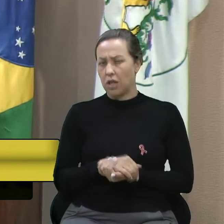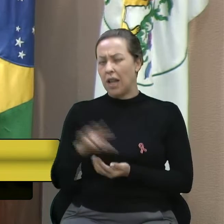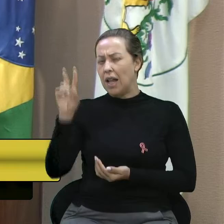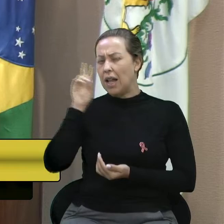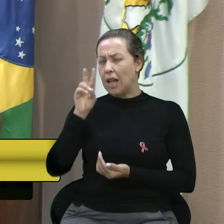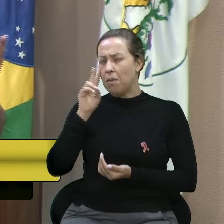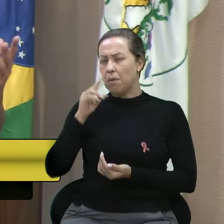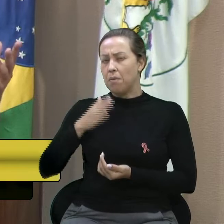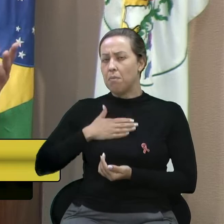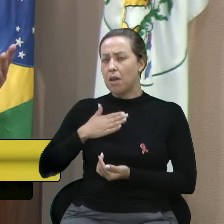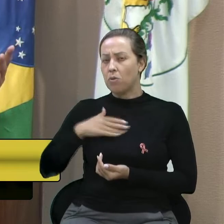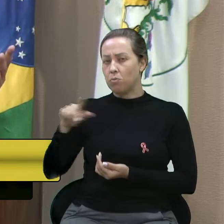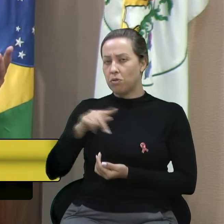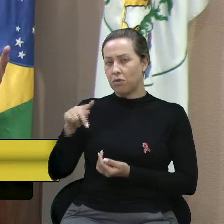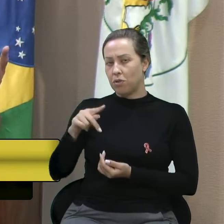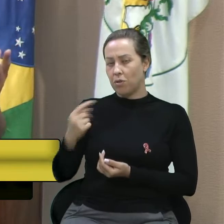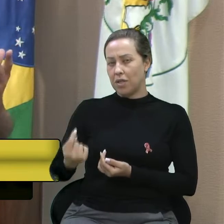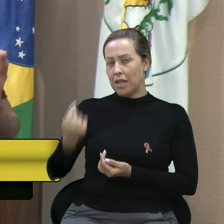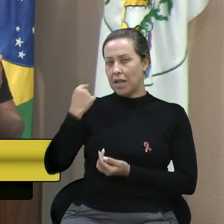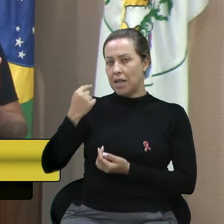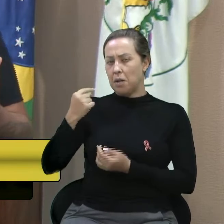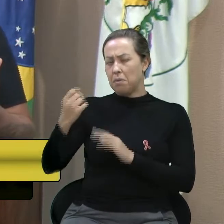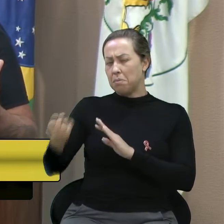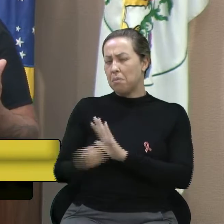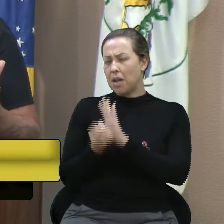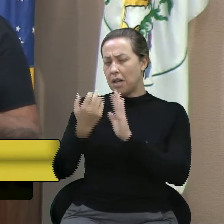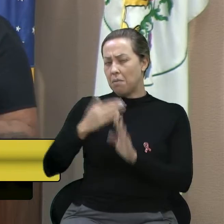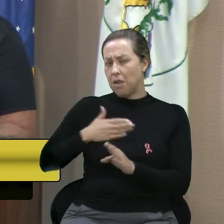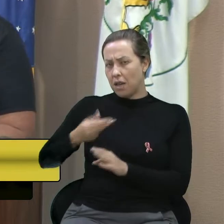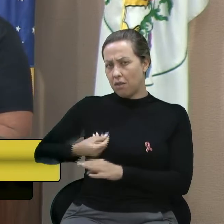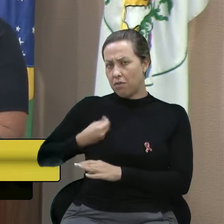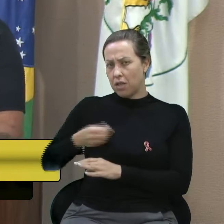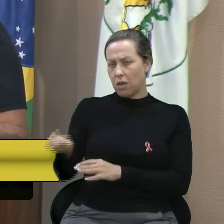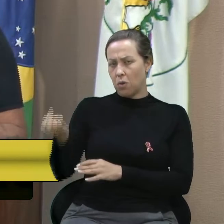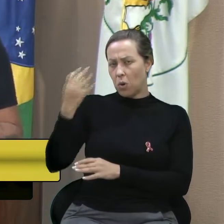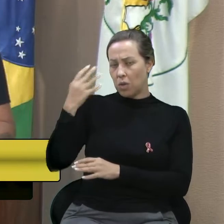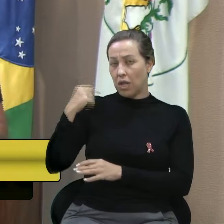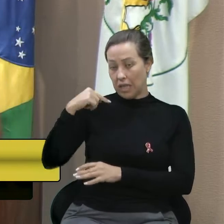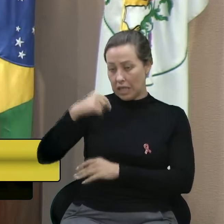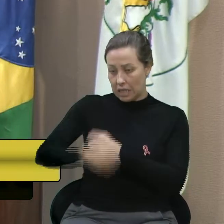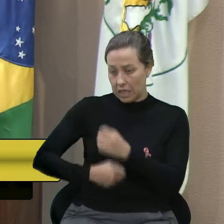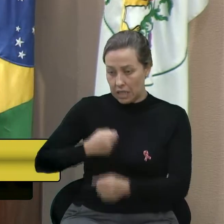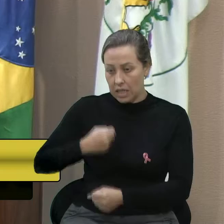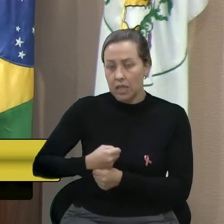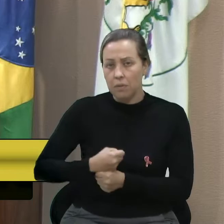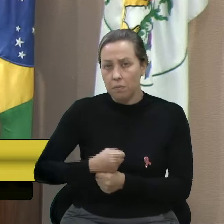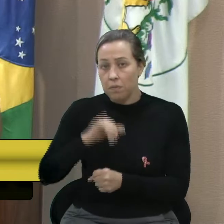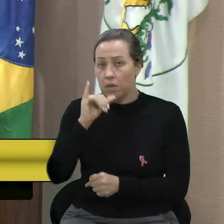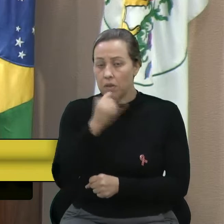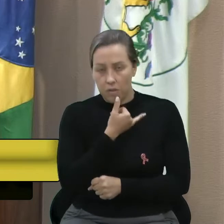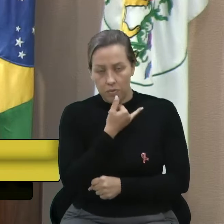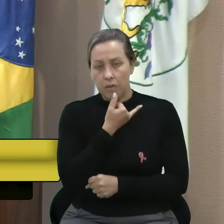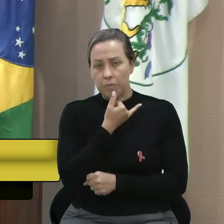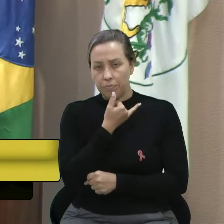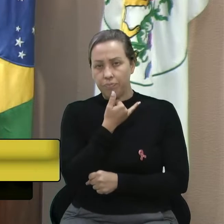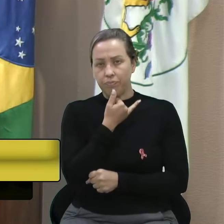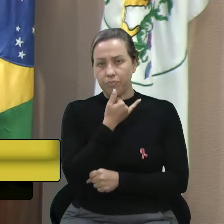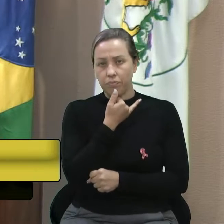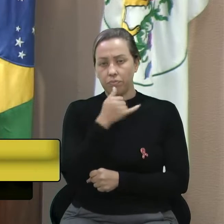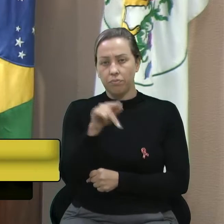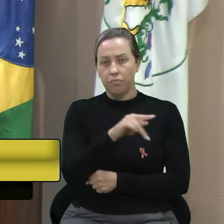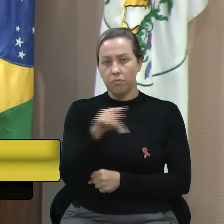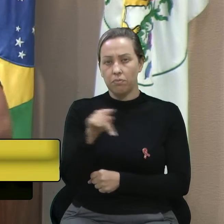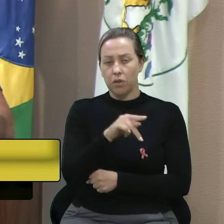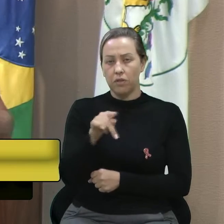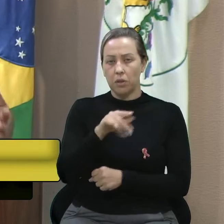lembrava dos meus professores e os professores que mais me marcaram. E esse ano, infelizmente, né, a professora